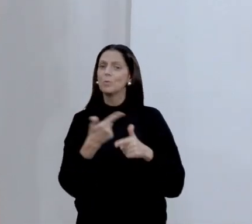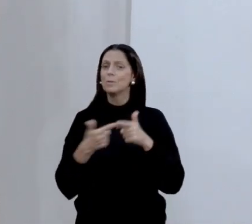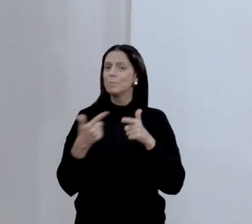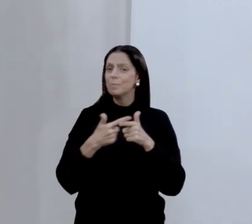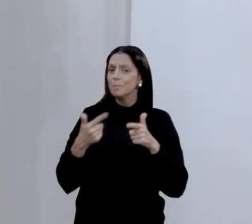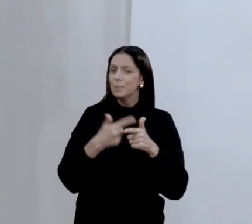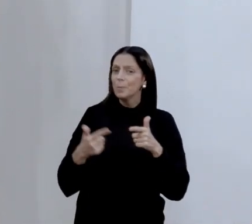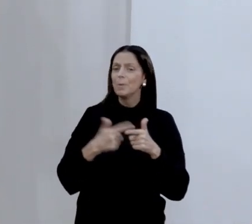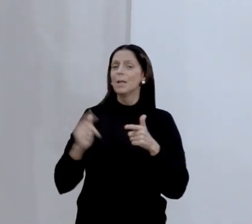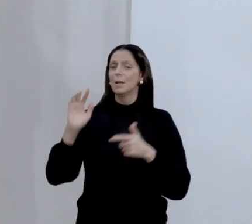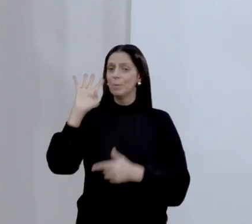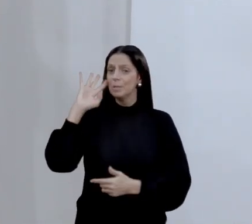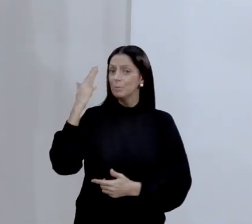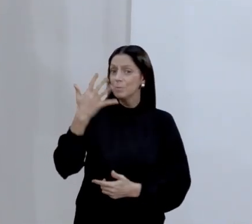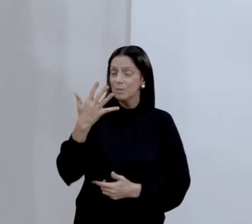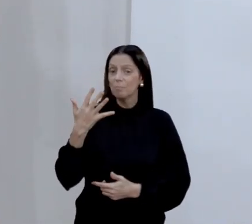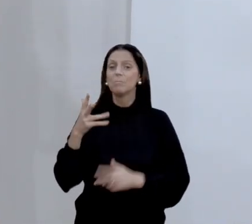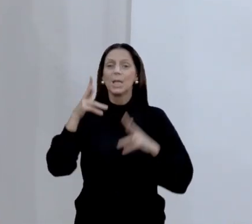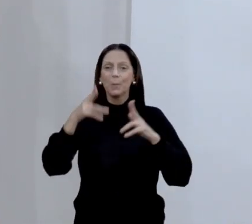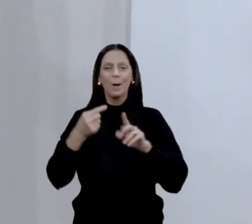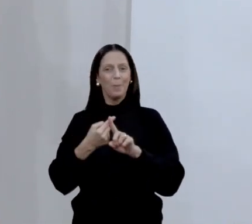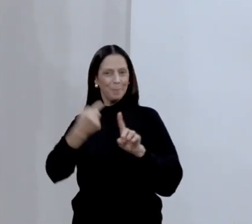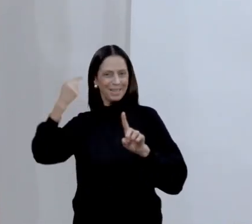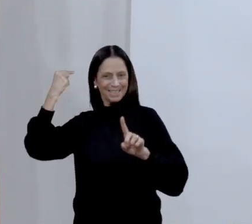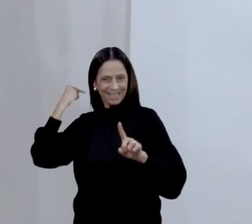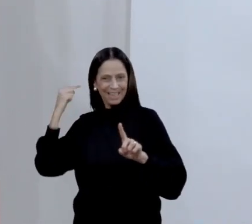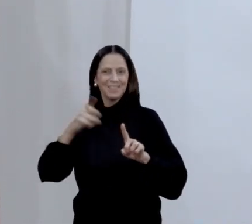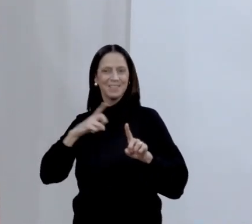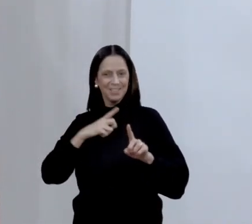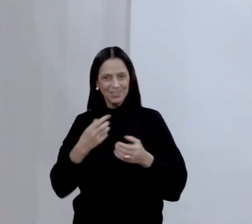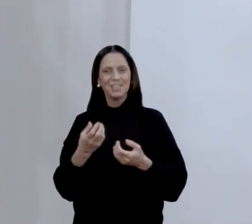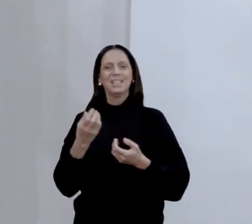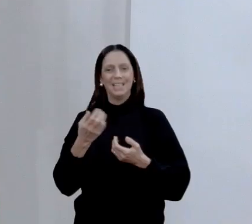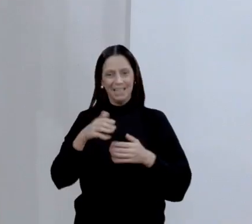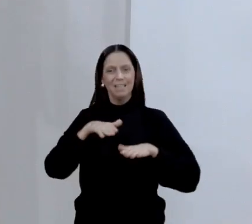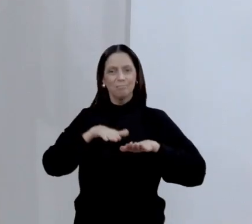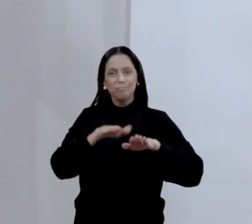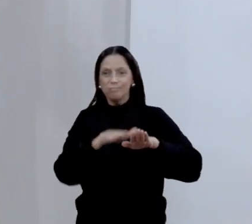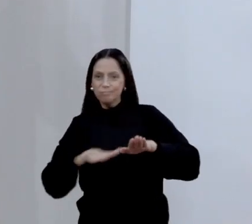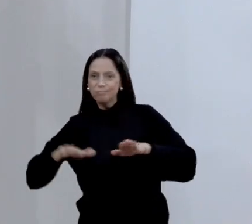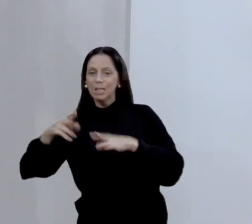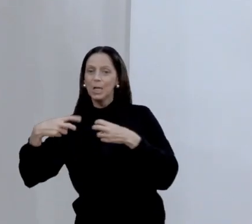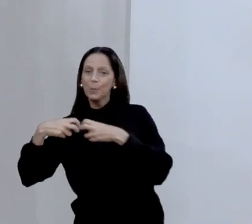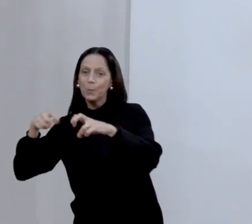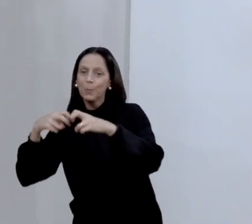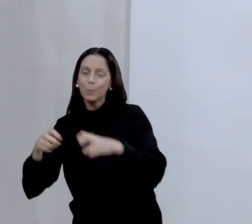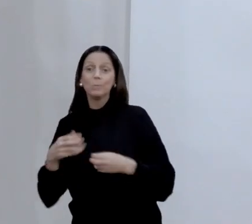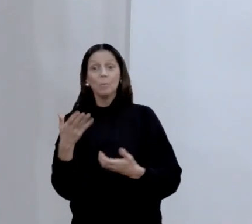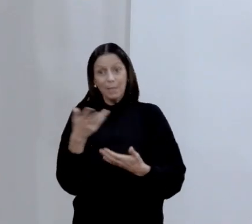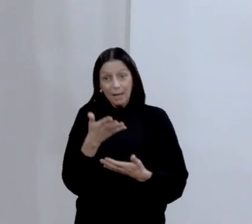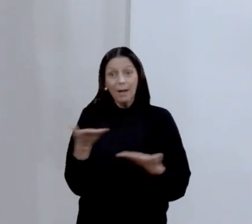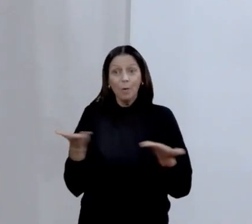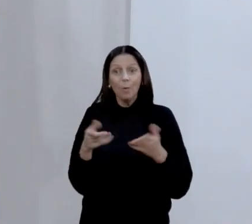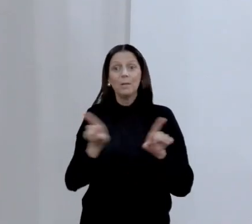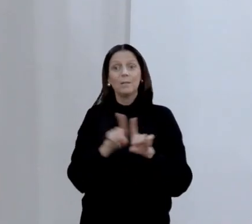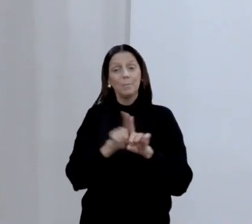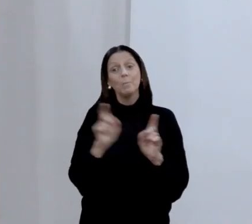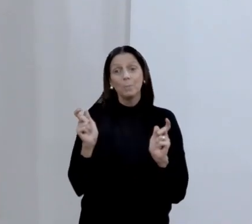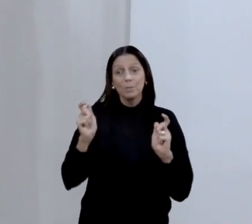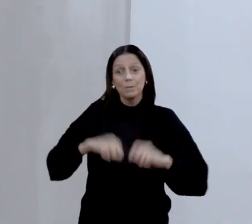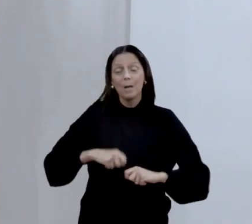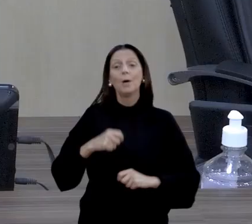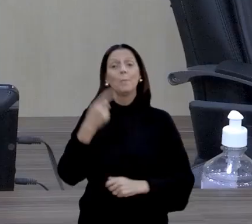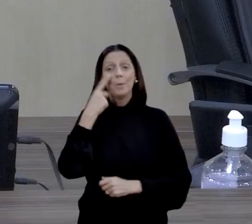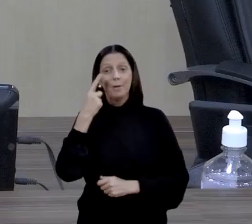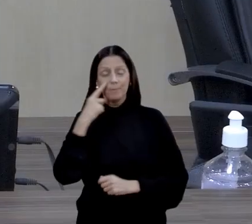problema de mobilidade. E aí, com mais usuários, mais qualidade no sistema, a gente vai trazendo qualidade de vida para Blumenau a um preço baixo. Obrigado